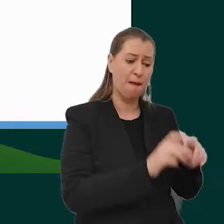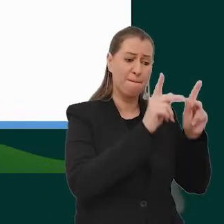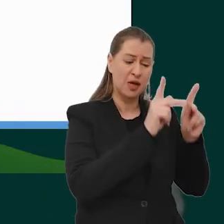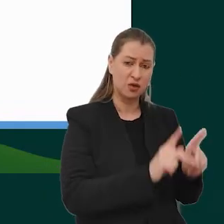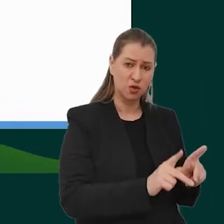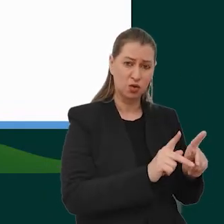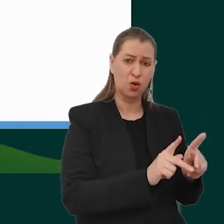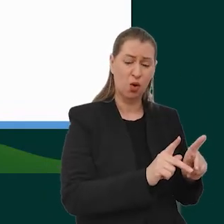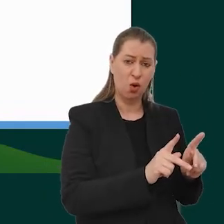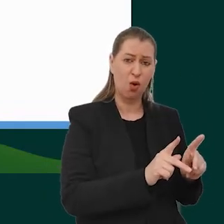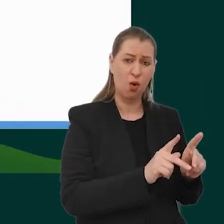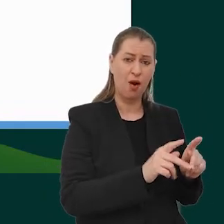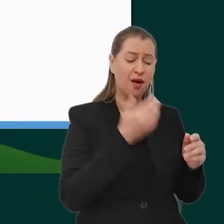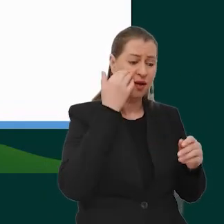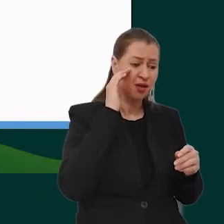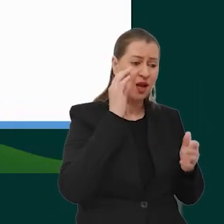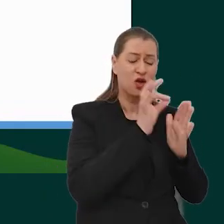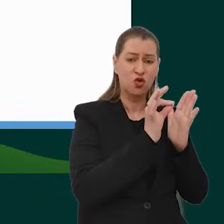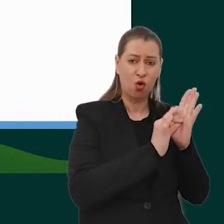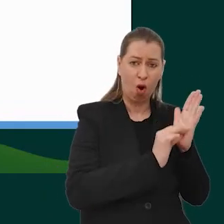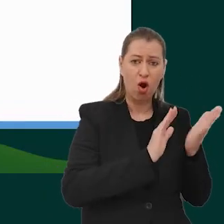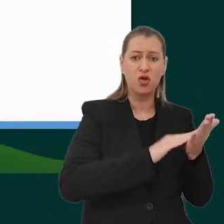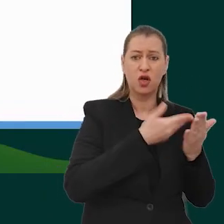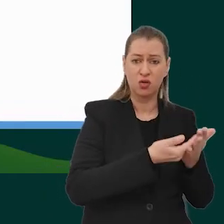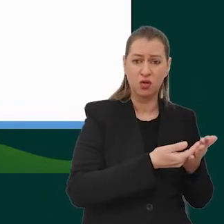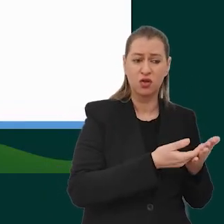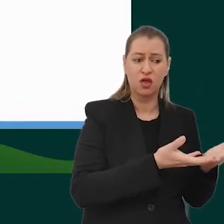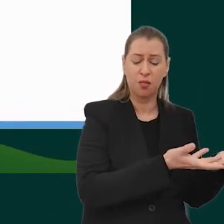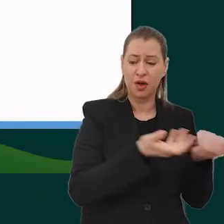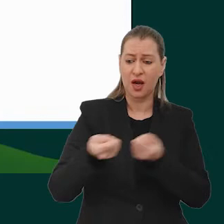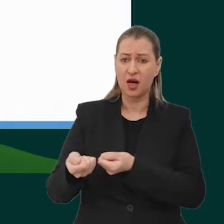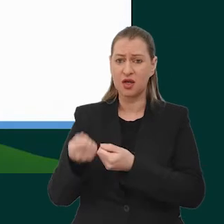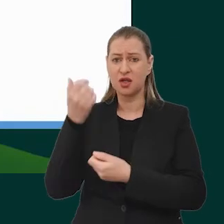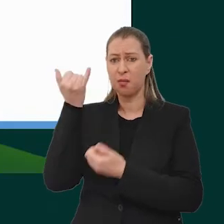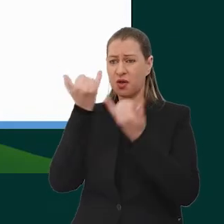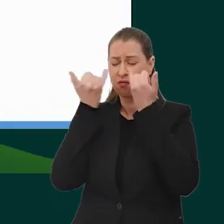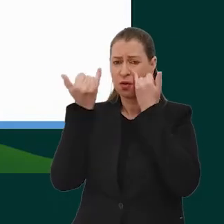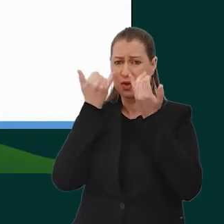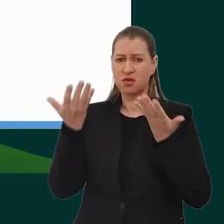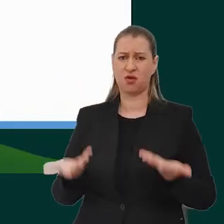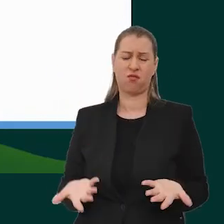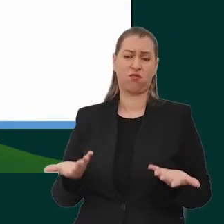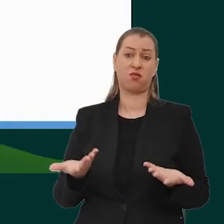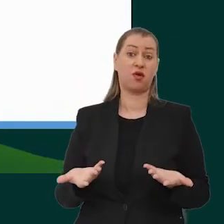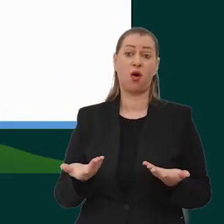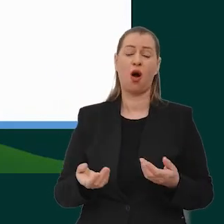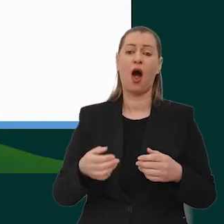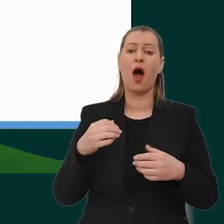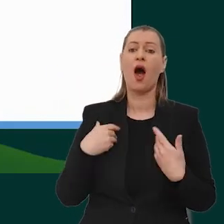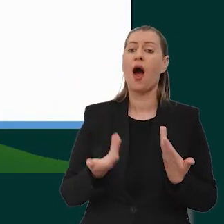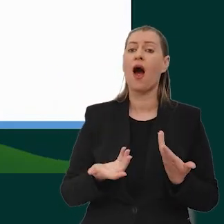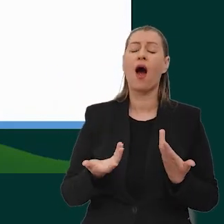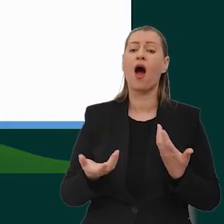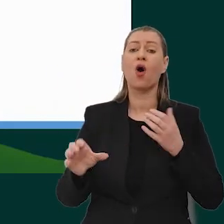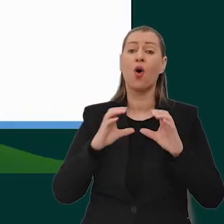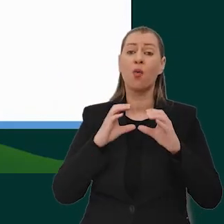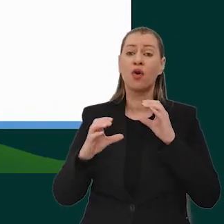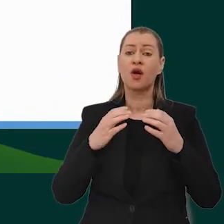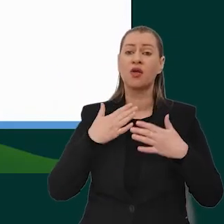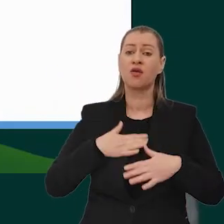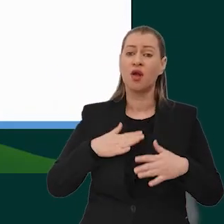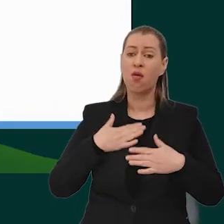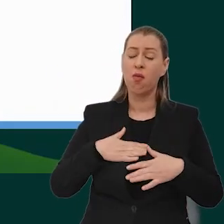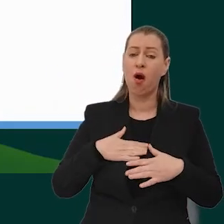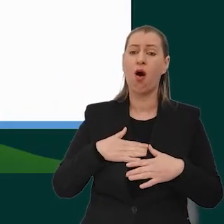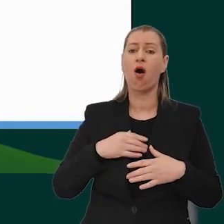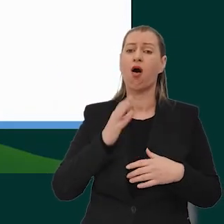que ela recebesse essa informação. Então, essa comunicação ainda é muito lenta, uma vez que precisa ter tantos intermediários. A gente não